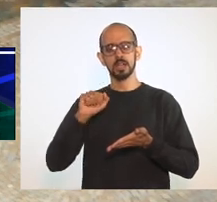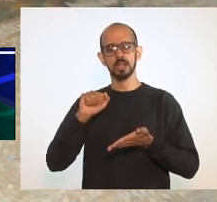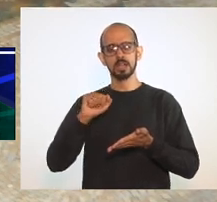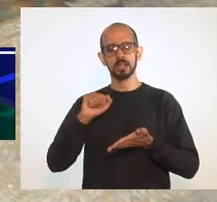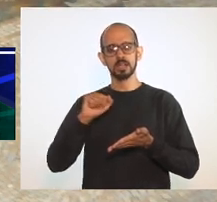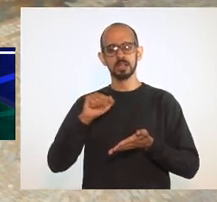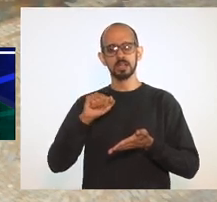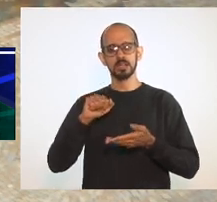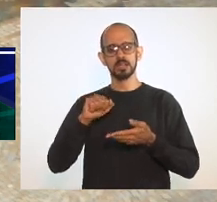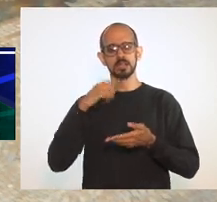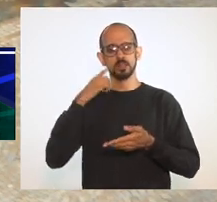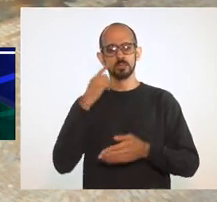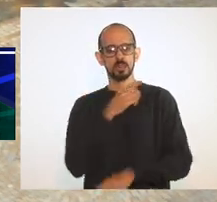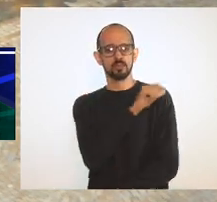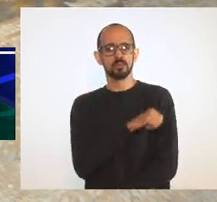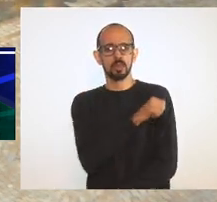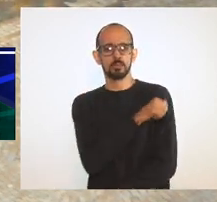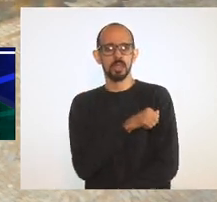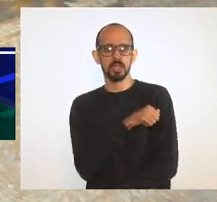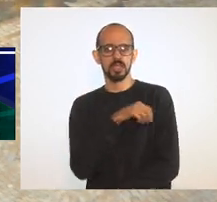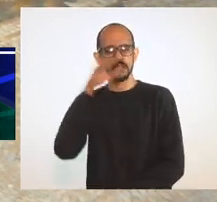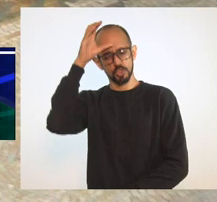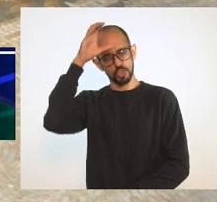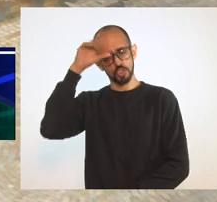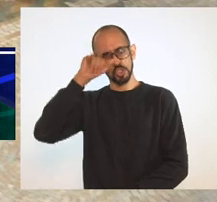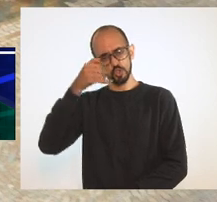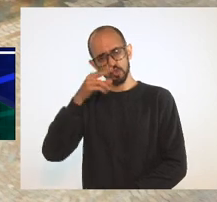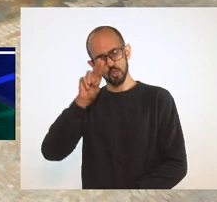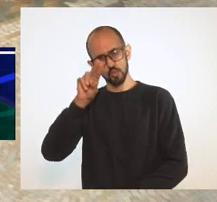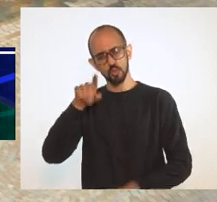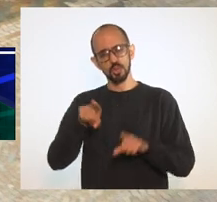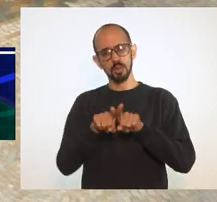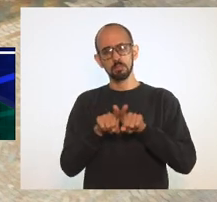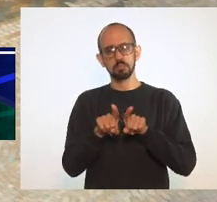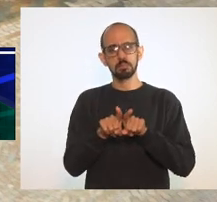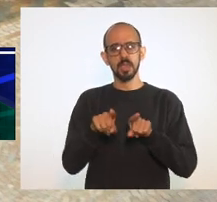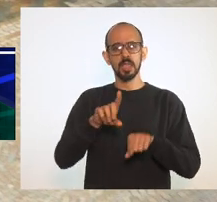a deputada de ajuda, Dani Monteiro.